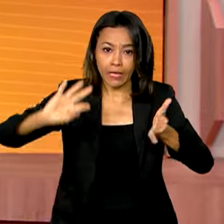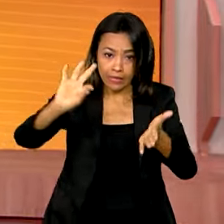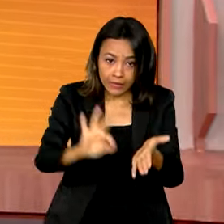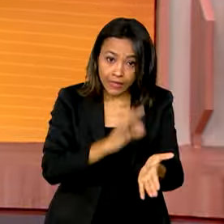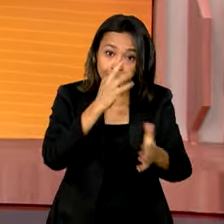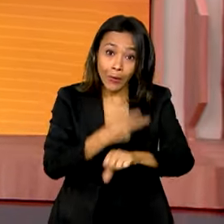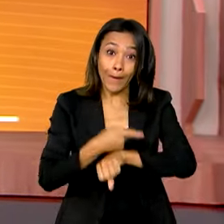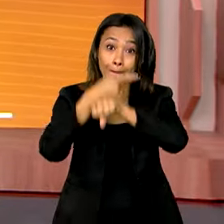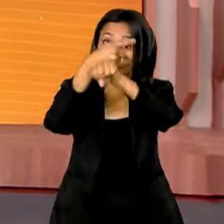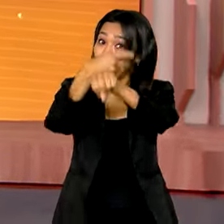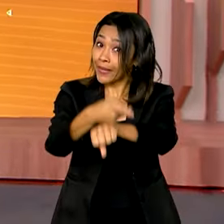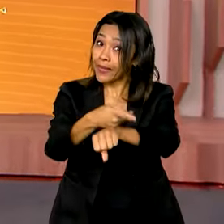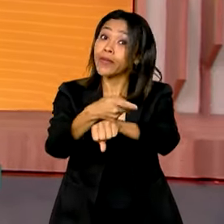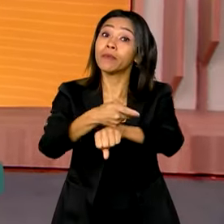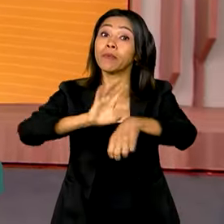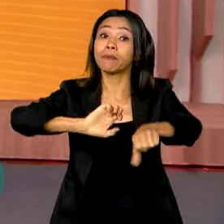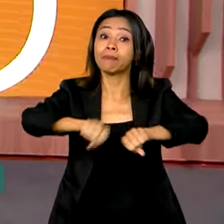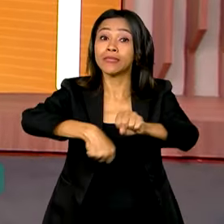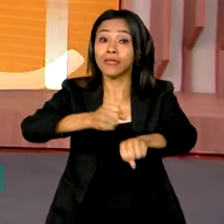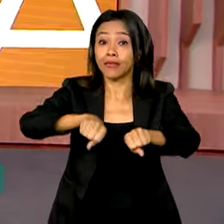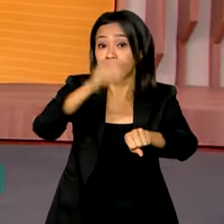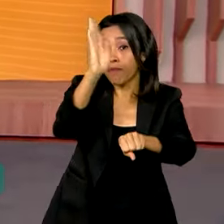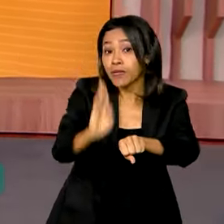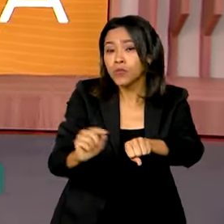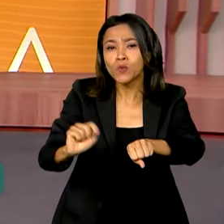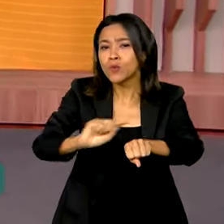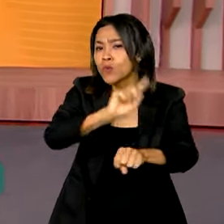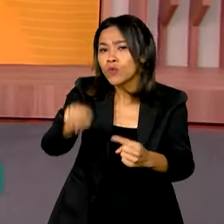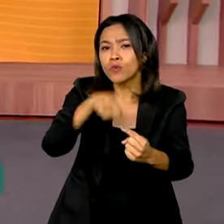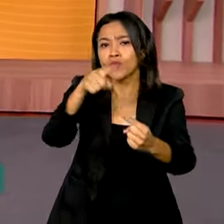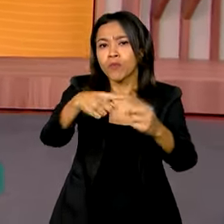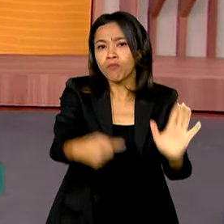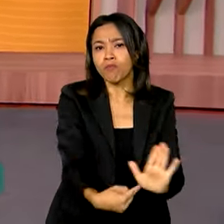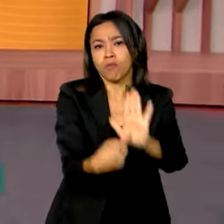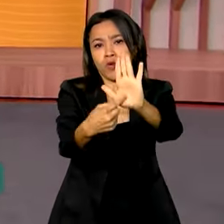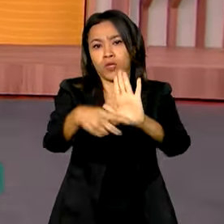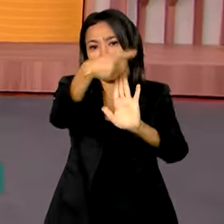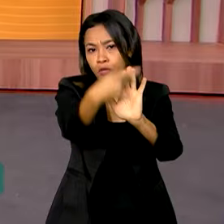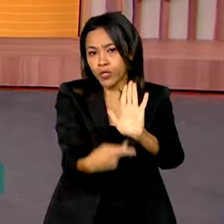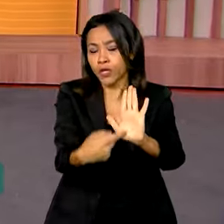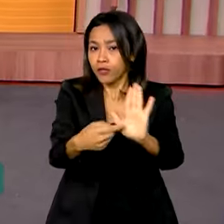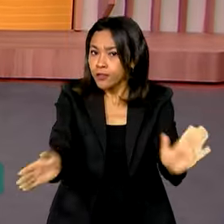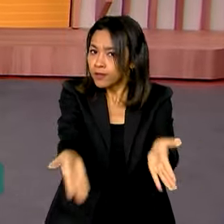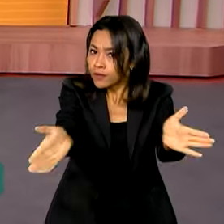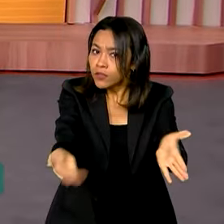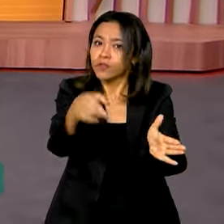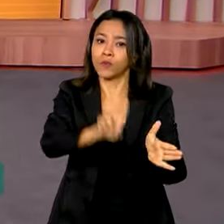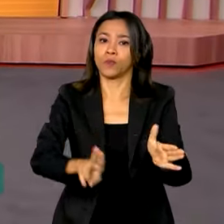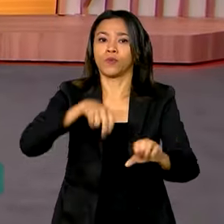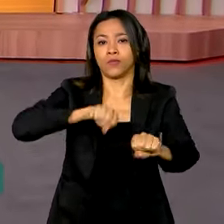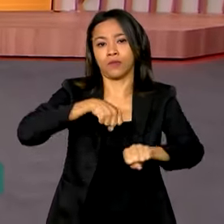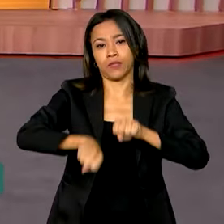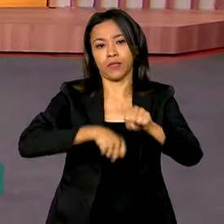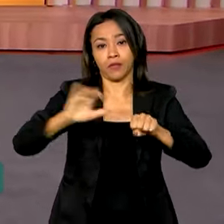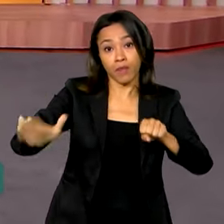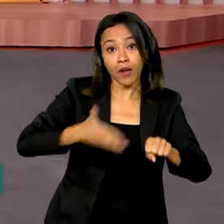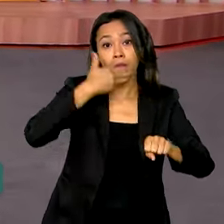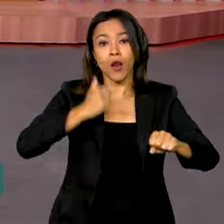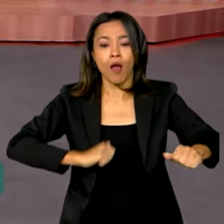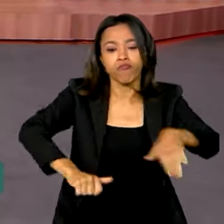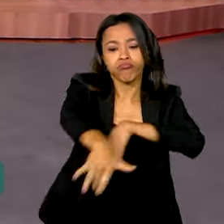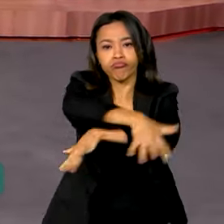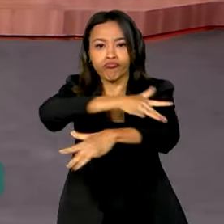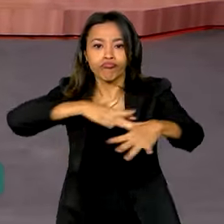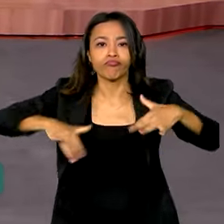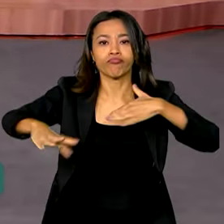Prêmio Bicicleta Brasil, criado para destacar projetos que incentivem o uso de bicicletas para melhorar a